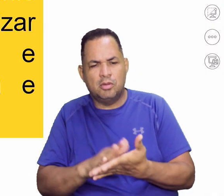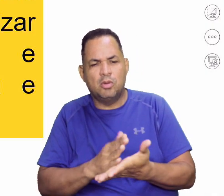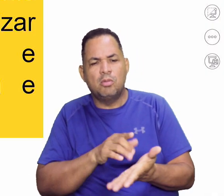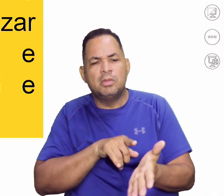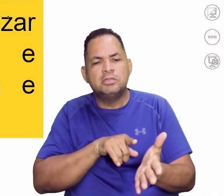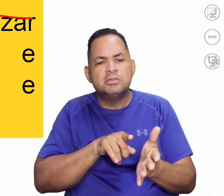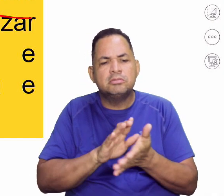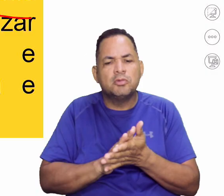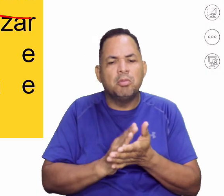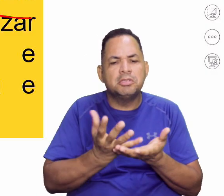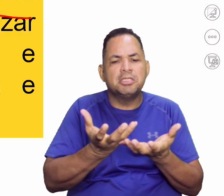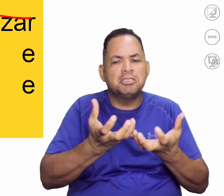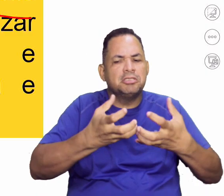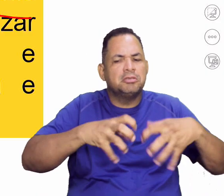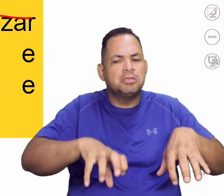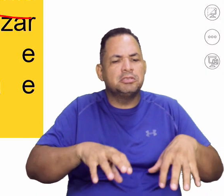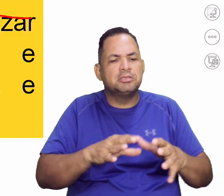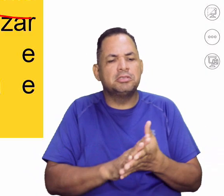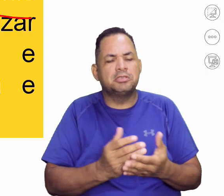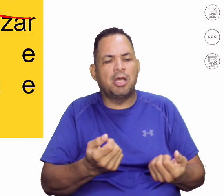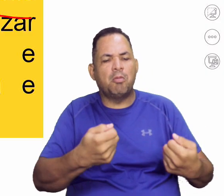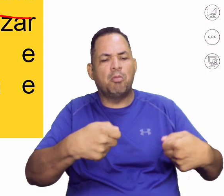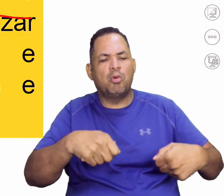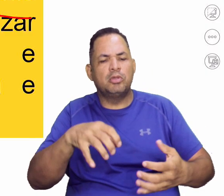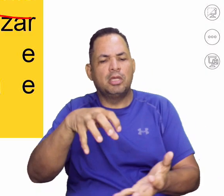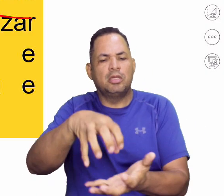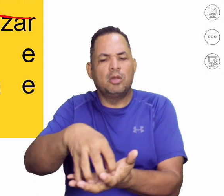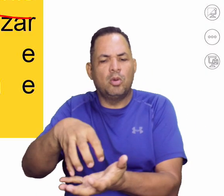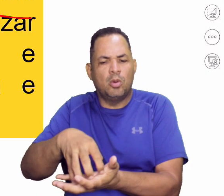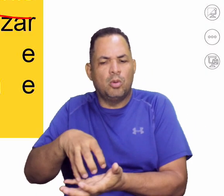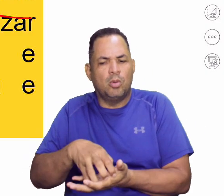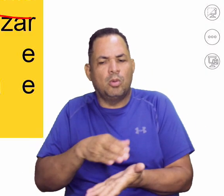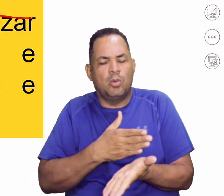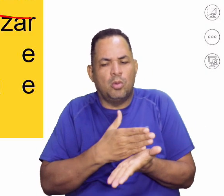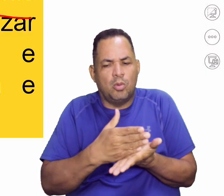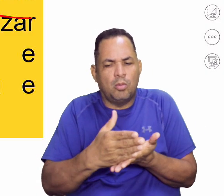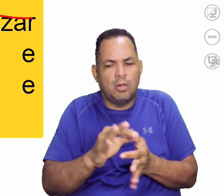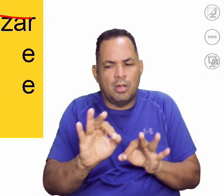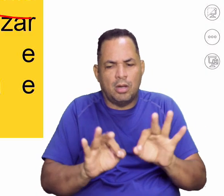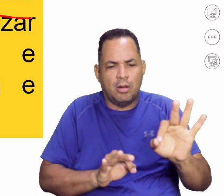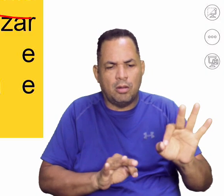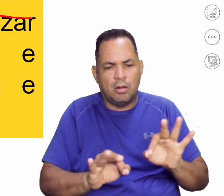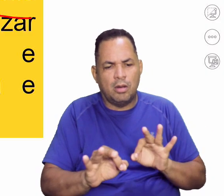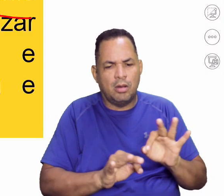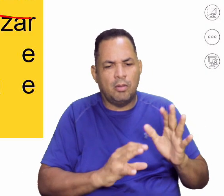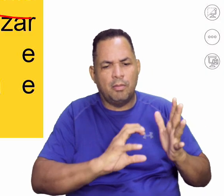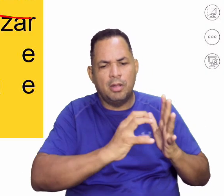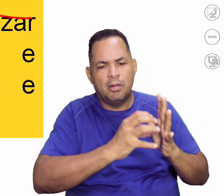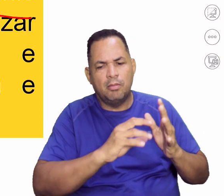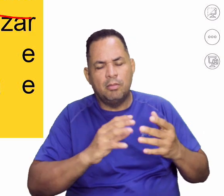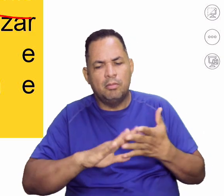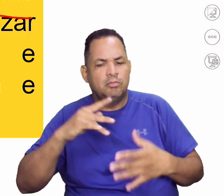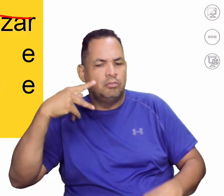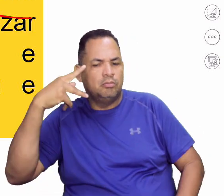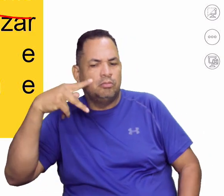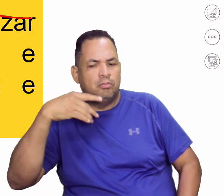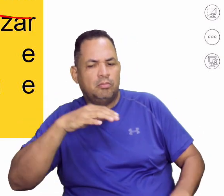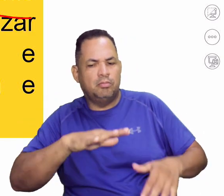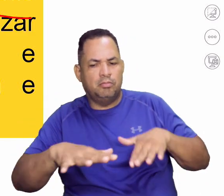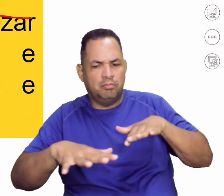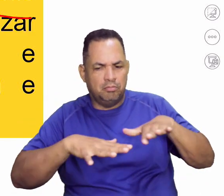questionar a legitimidade do domínio colonial. Assim, começaram a organizar partidos